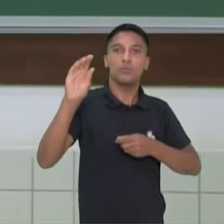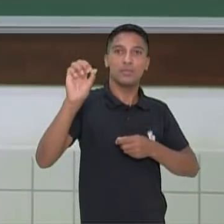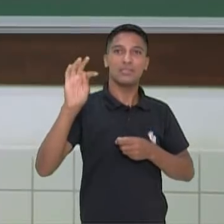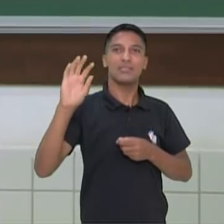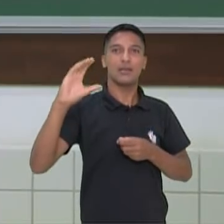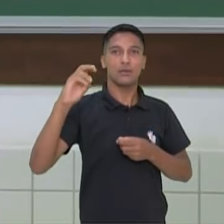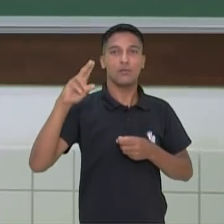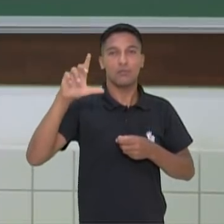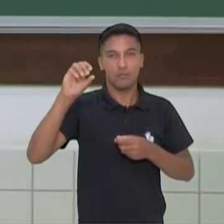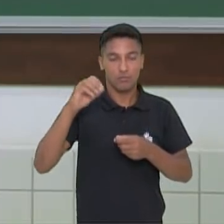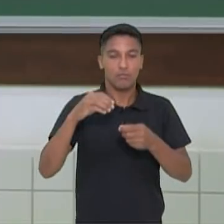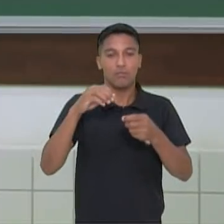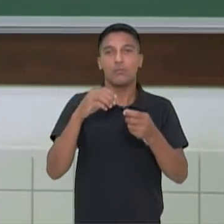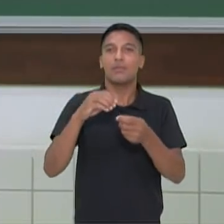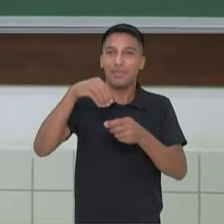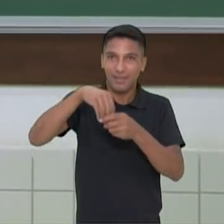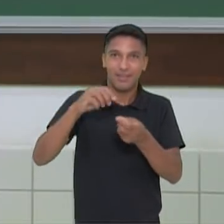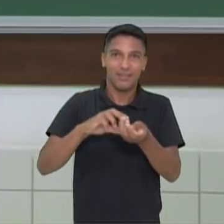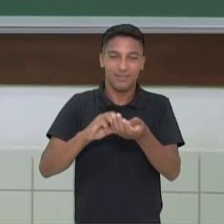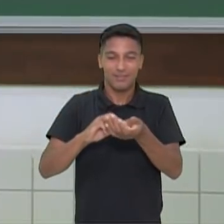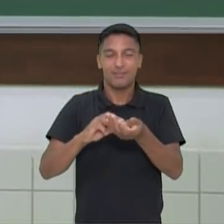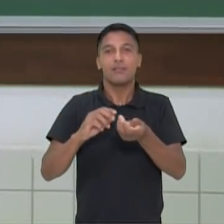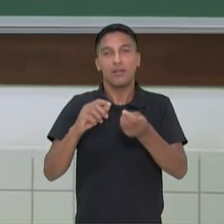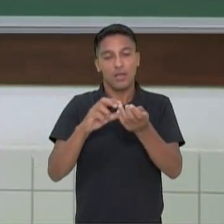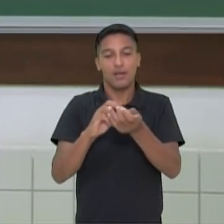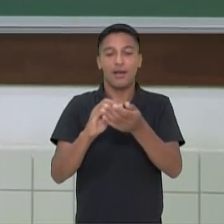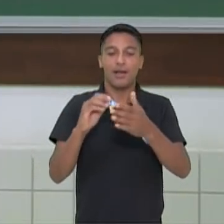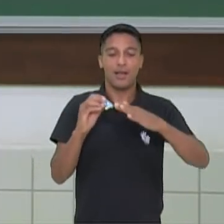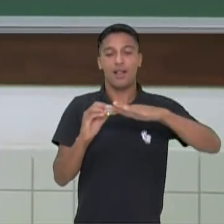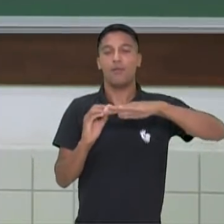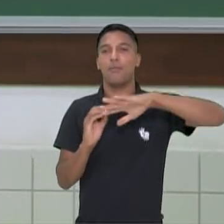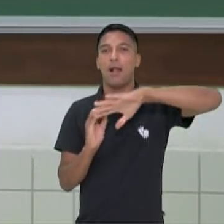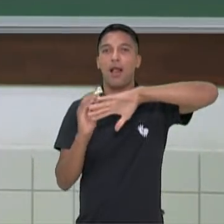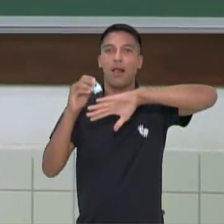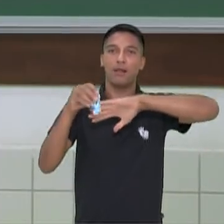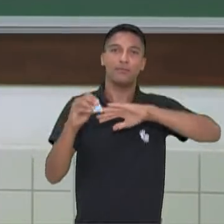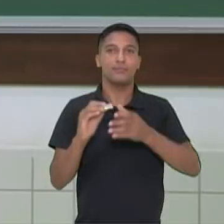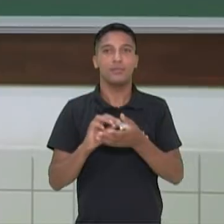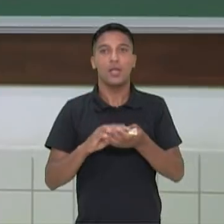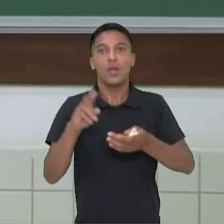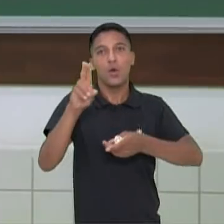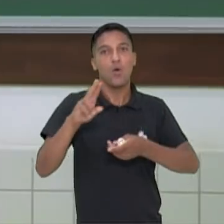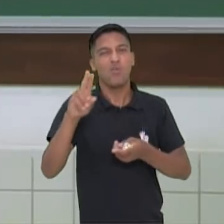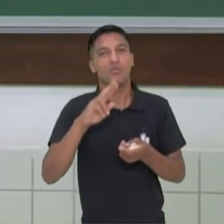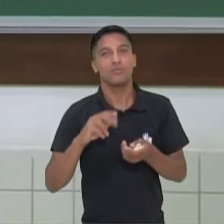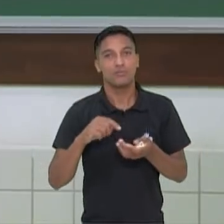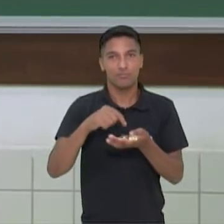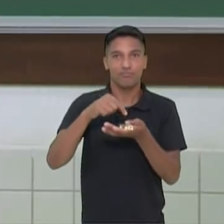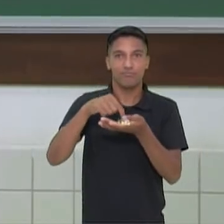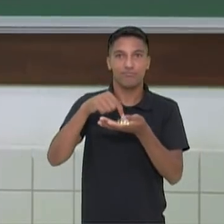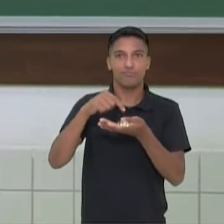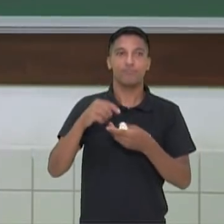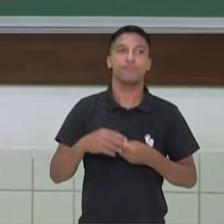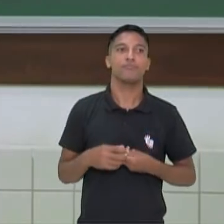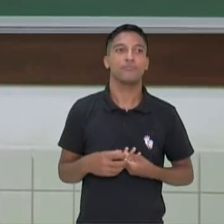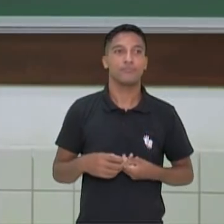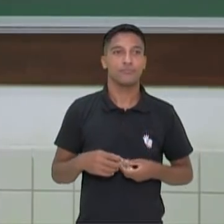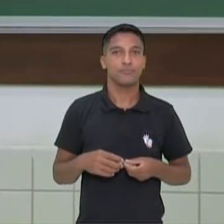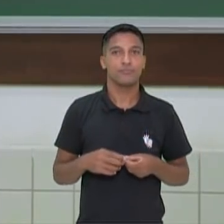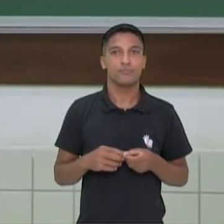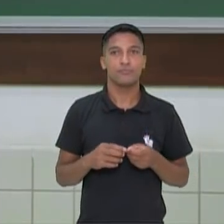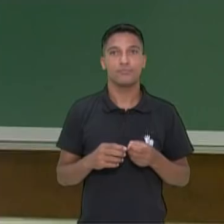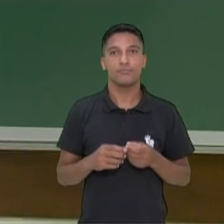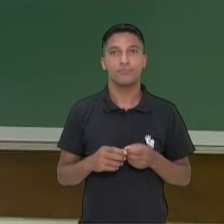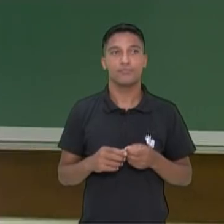acabam se tornando obstáculos, né, para a realização das manobras nessa modalidade do street,